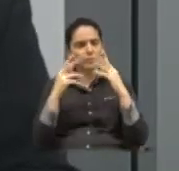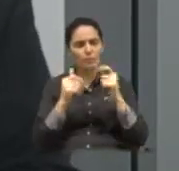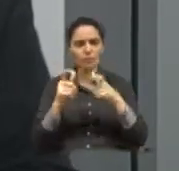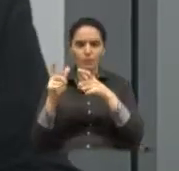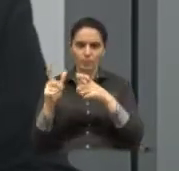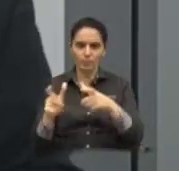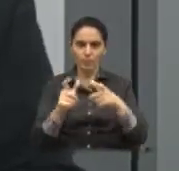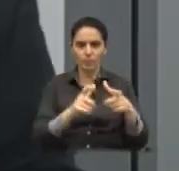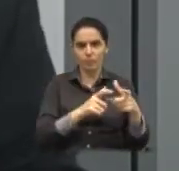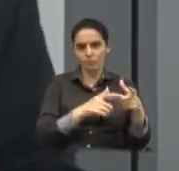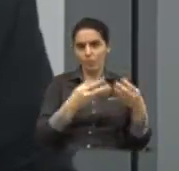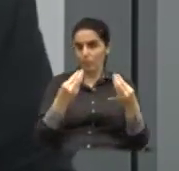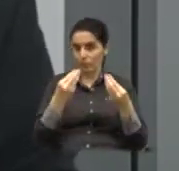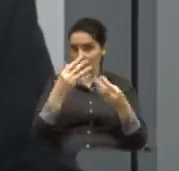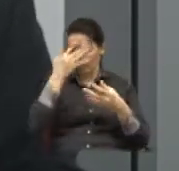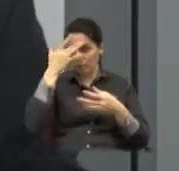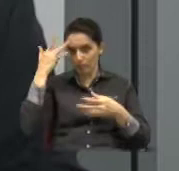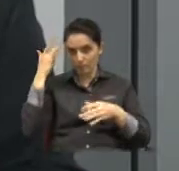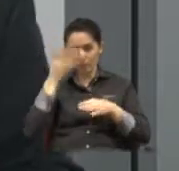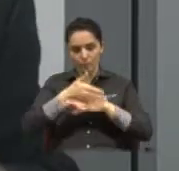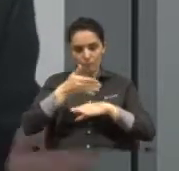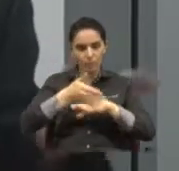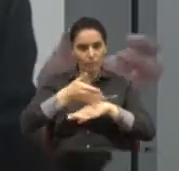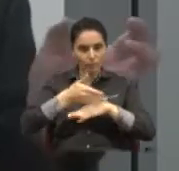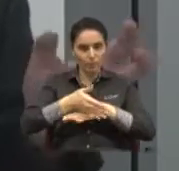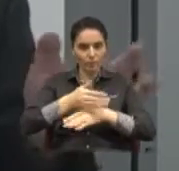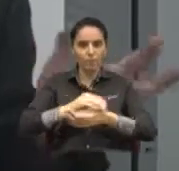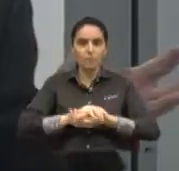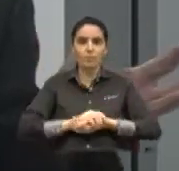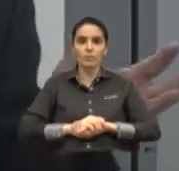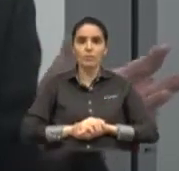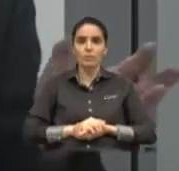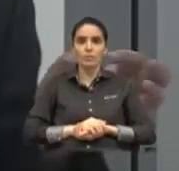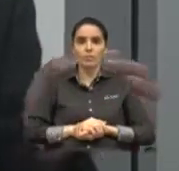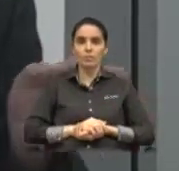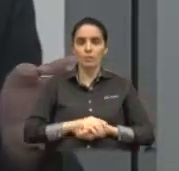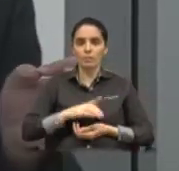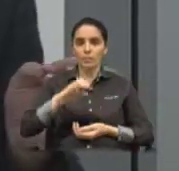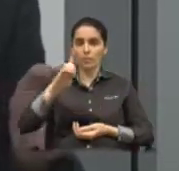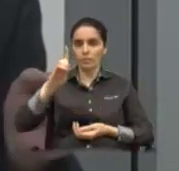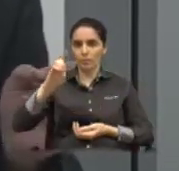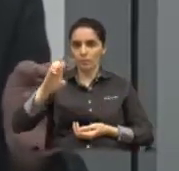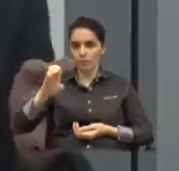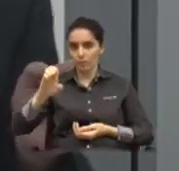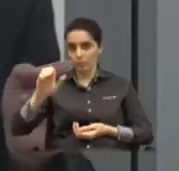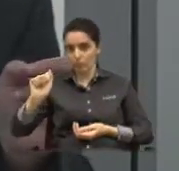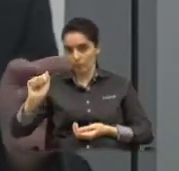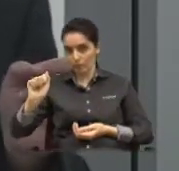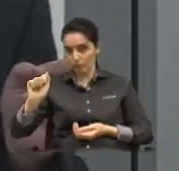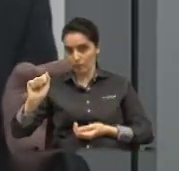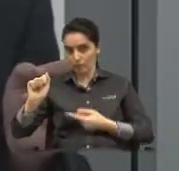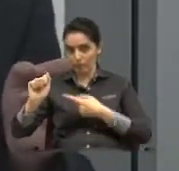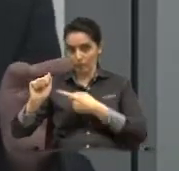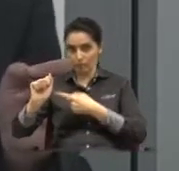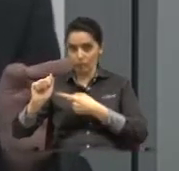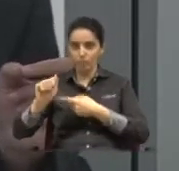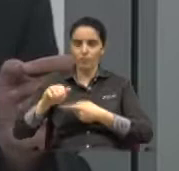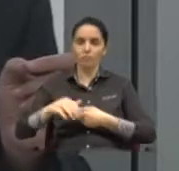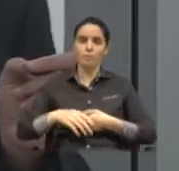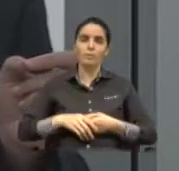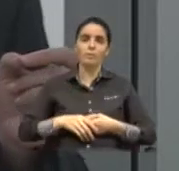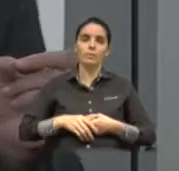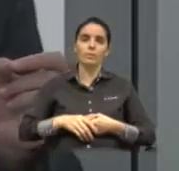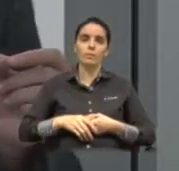grande circulação, de fluxo de pessoas. O DEA, né, chama DEA, desfibrilador